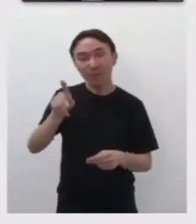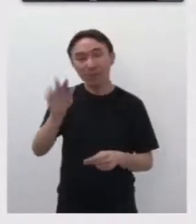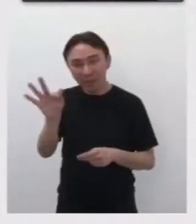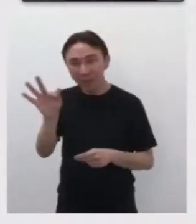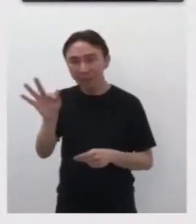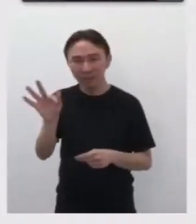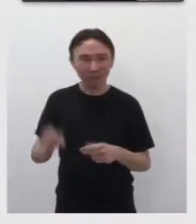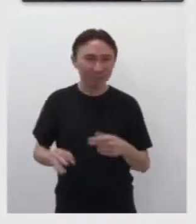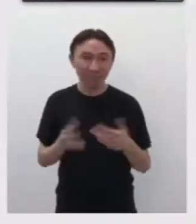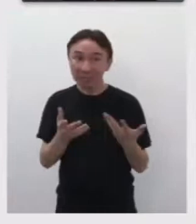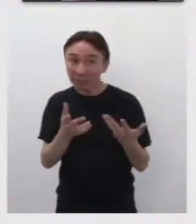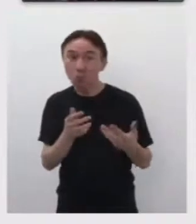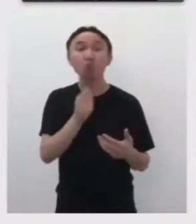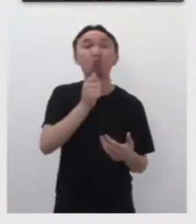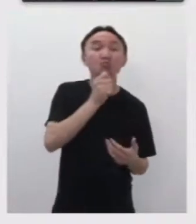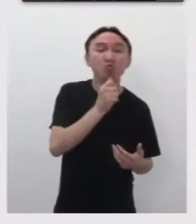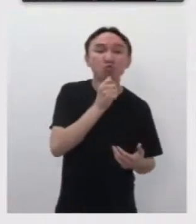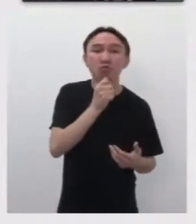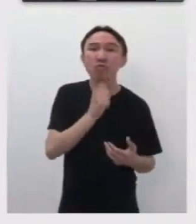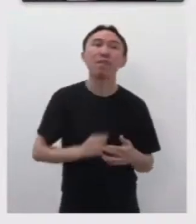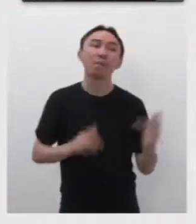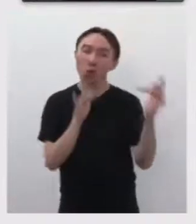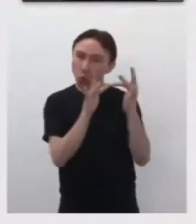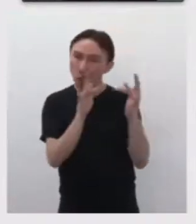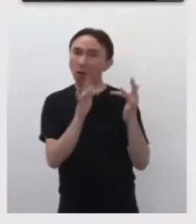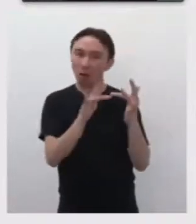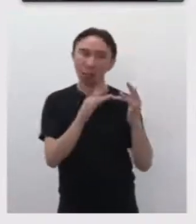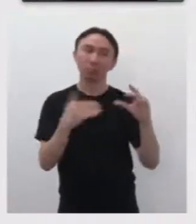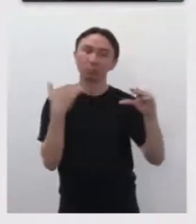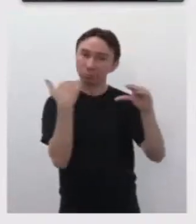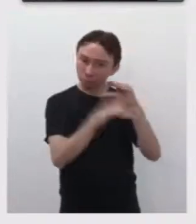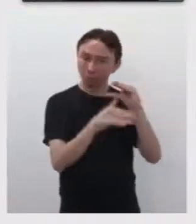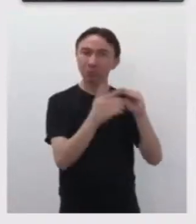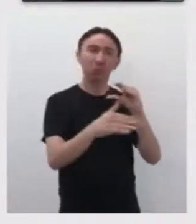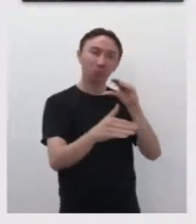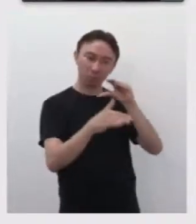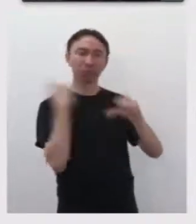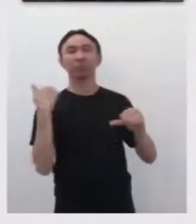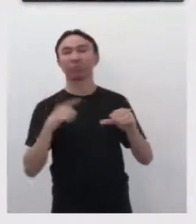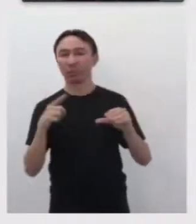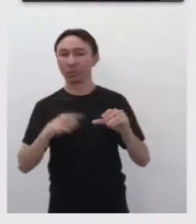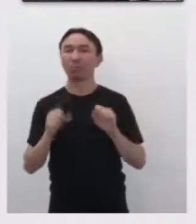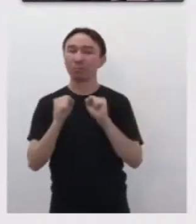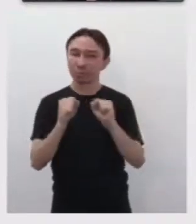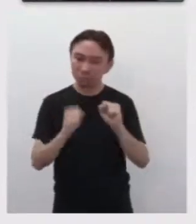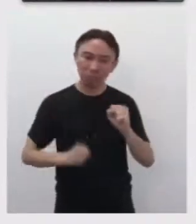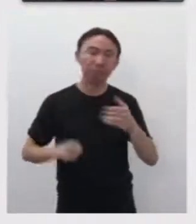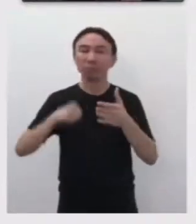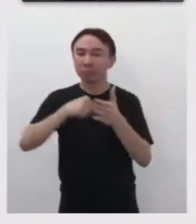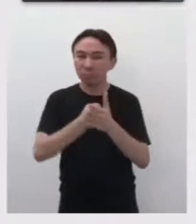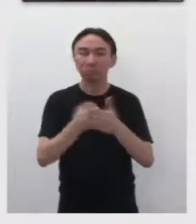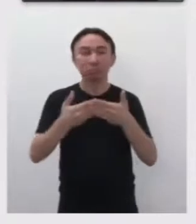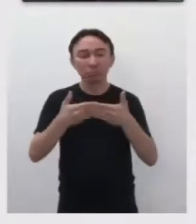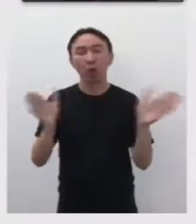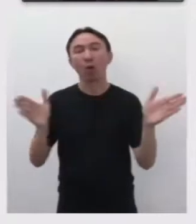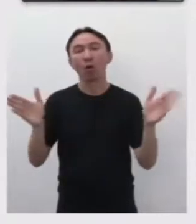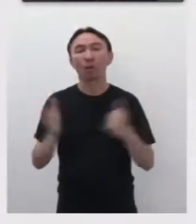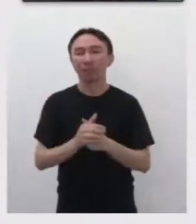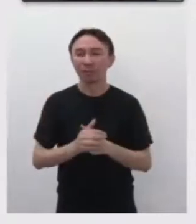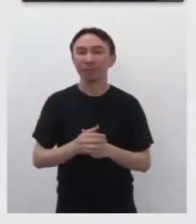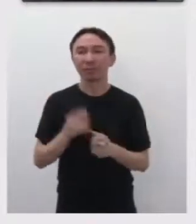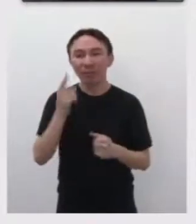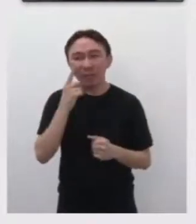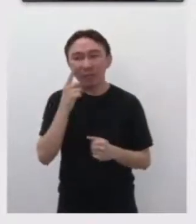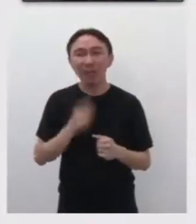válido, entre em contato com o Descomplica, que a gente manda para a Seduc e a gente libera o seu acesso, tá? Então, esse aqui é o fluxo. Assim que você clicar